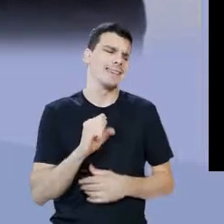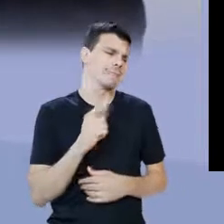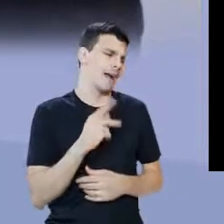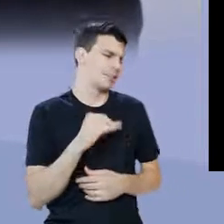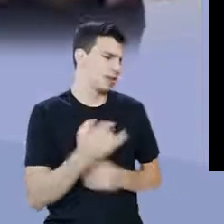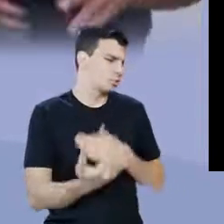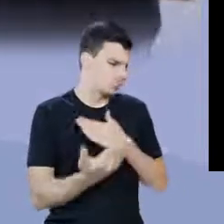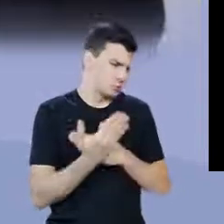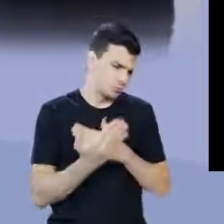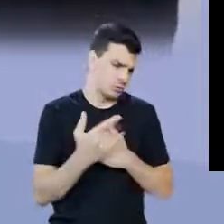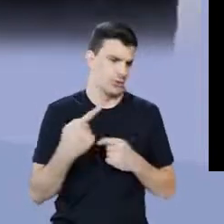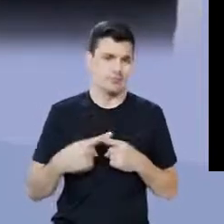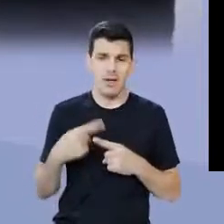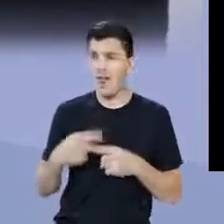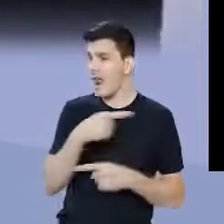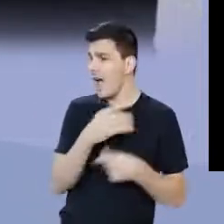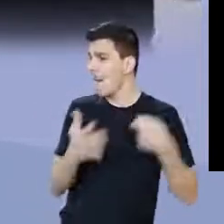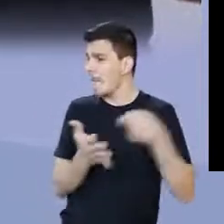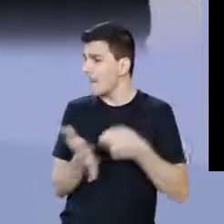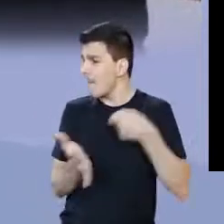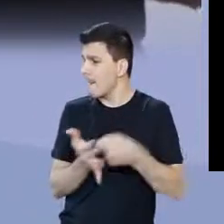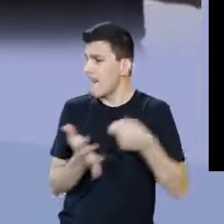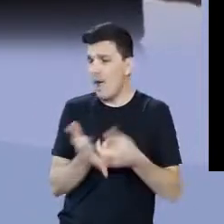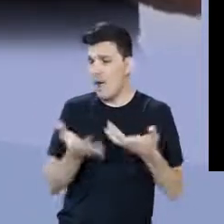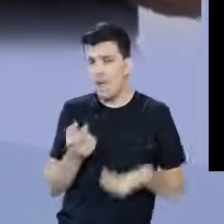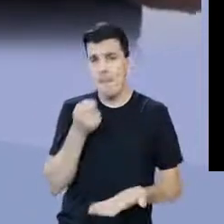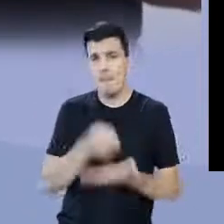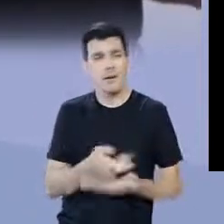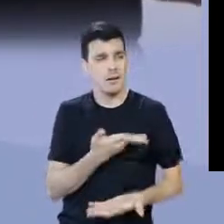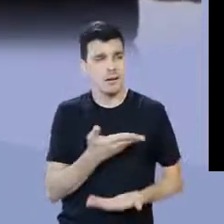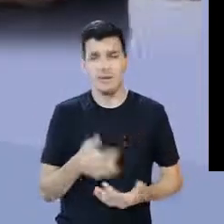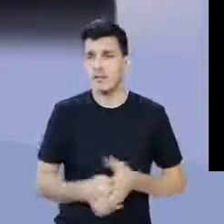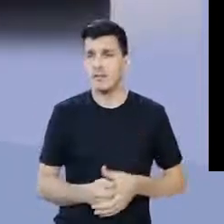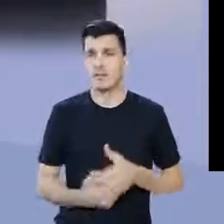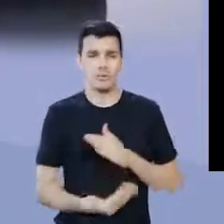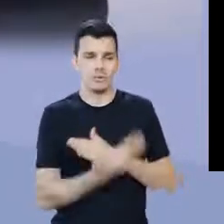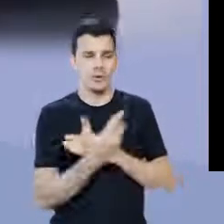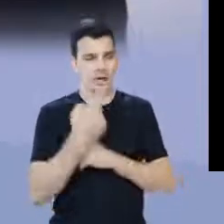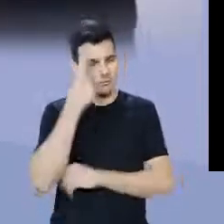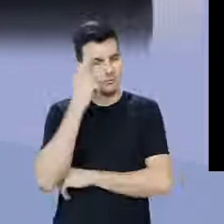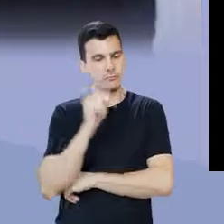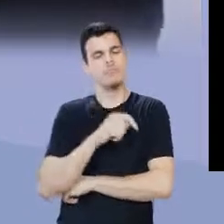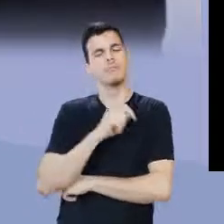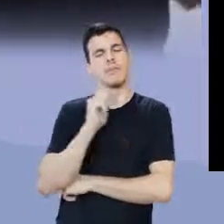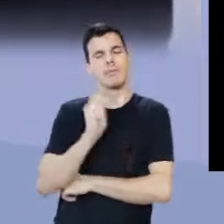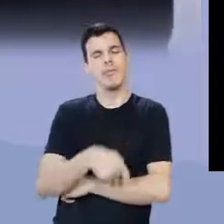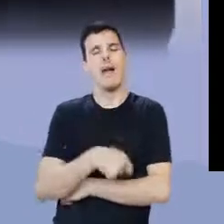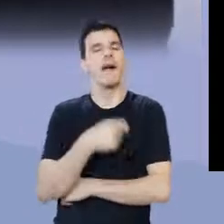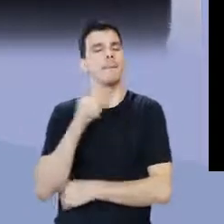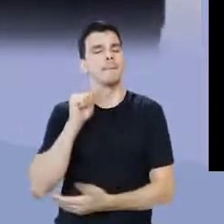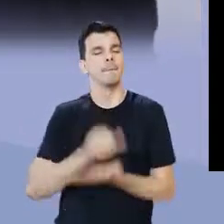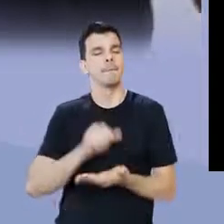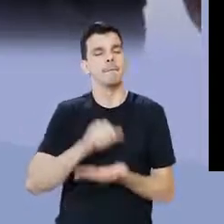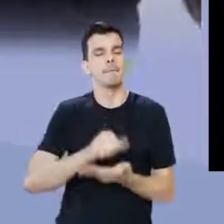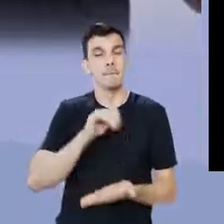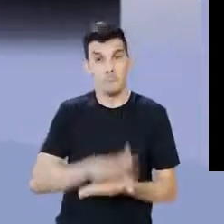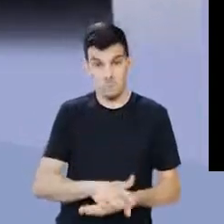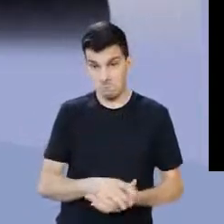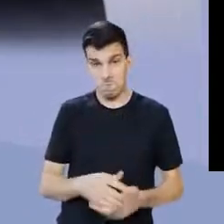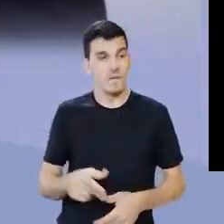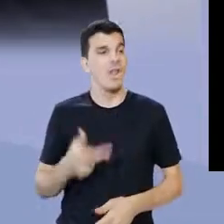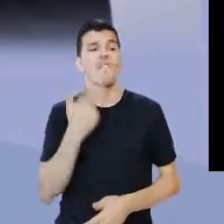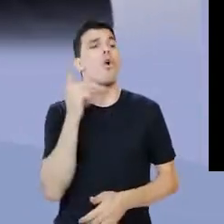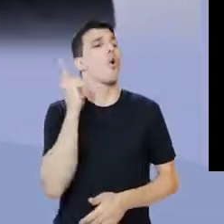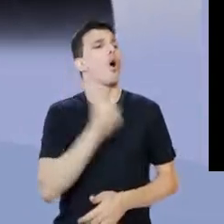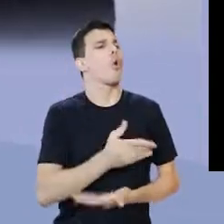a gente. Atenas está lá explorando a gente, cara. Nos ajuda. Esparta pensou, é a chance de eu dominar tudo. Esparta então declara